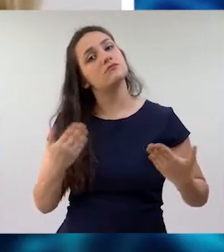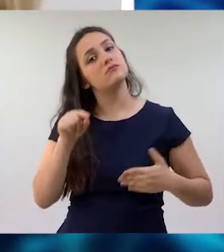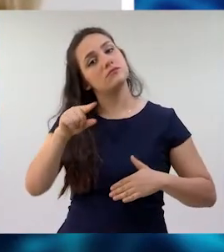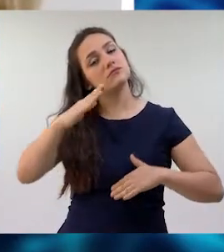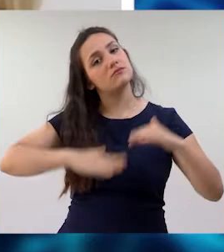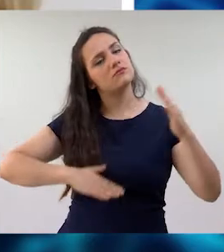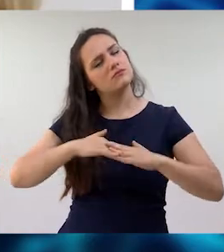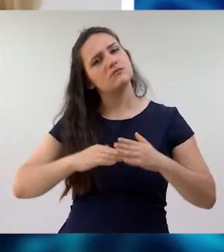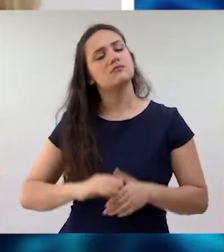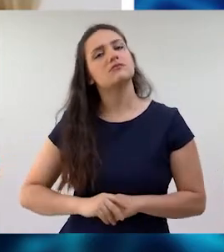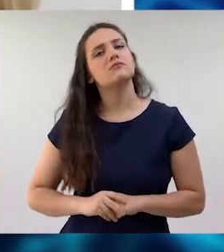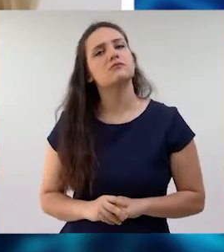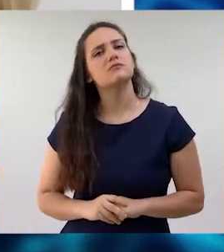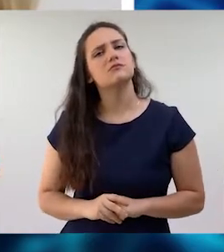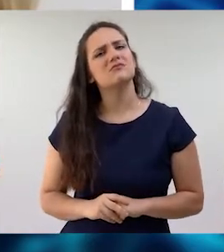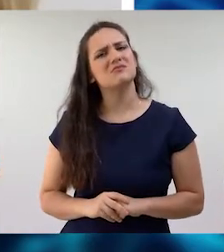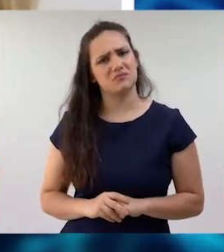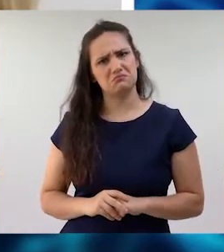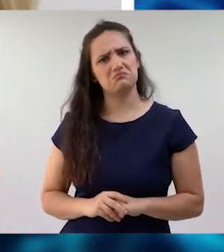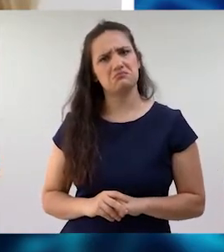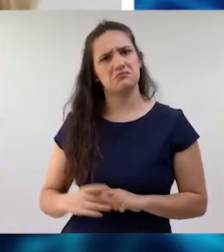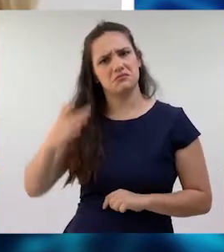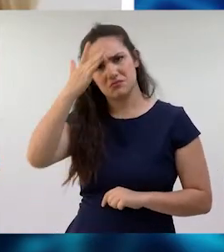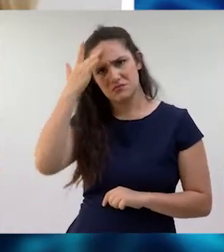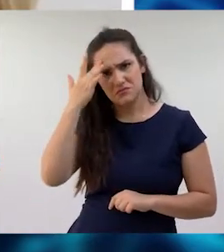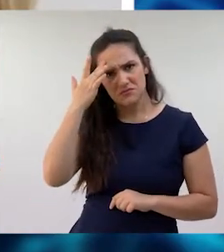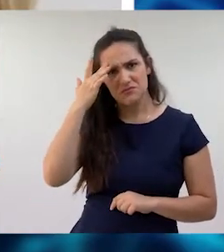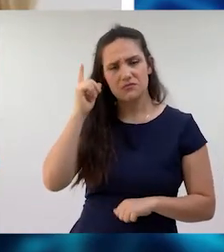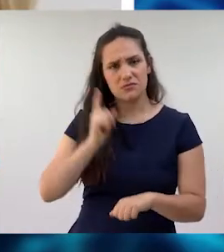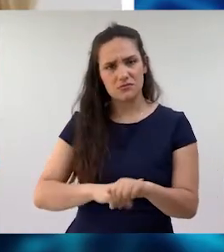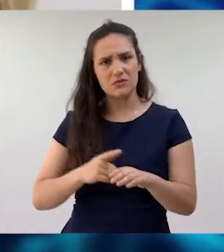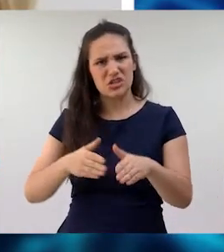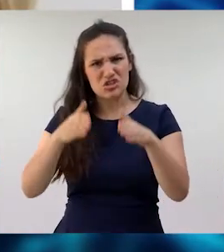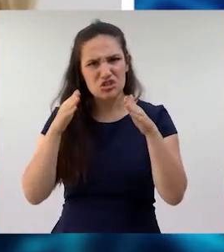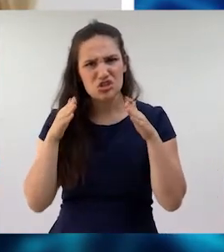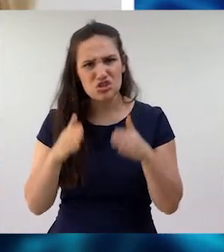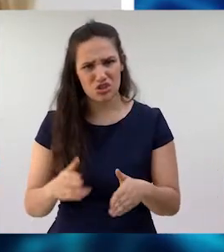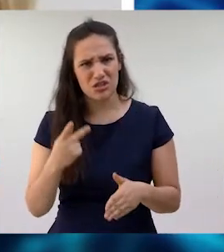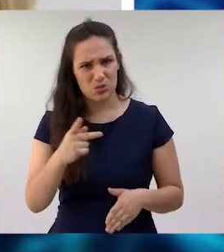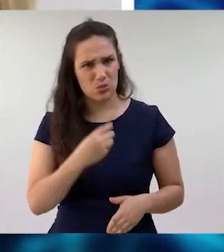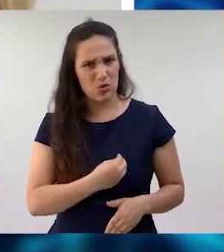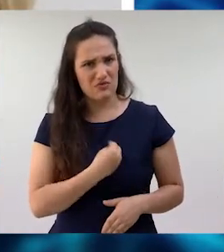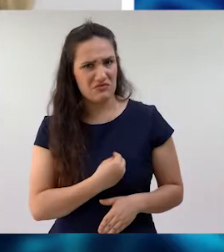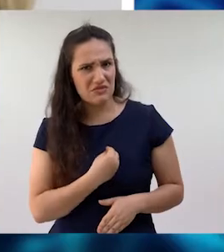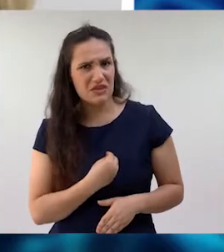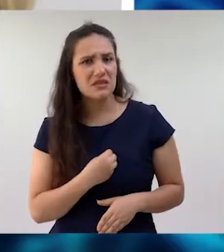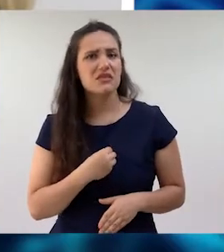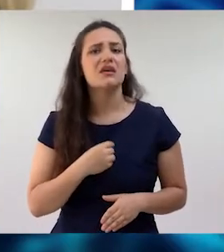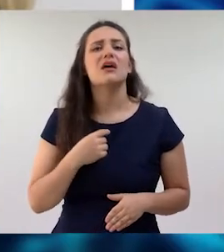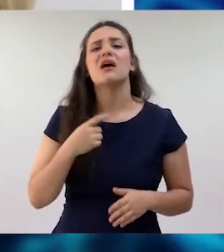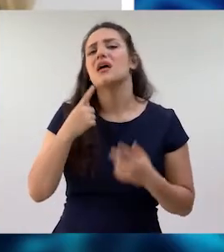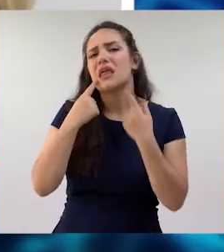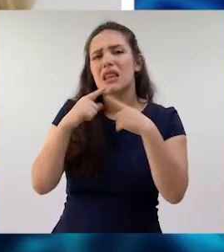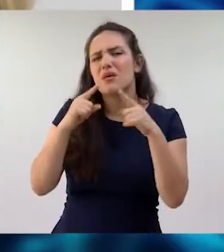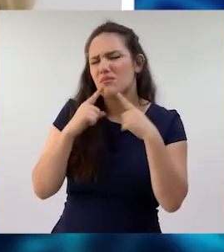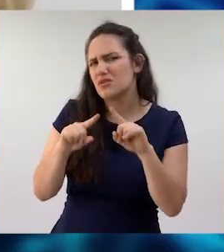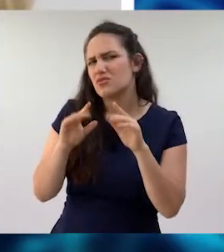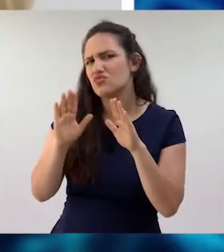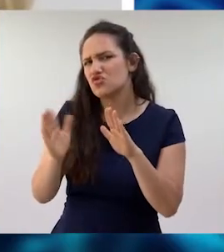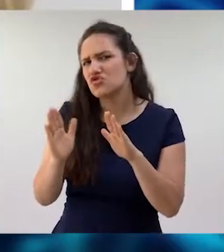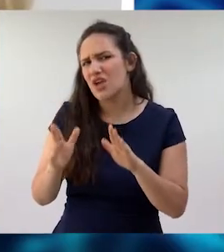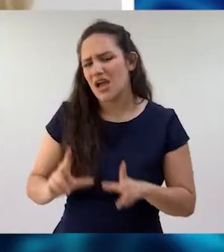como profissional, como que esses pacientes chegam até a senhora? Eles chegam num estágio já avançado